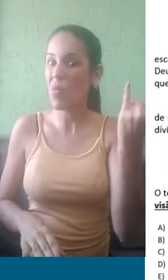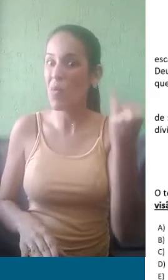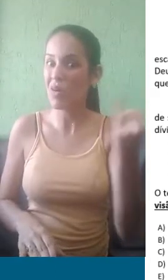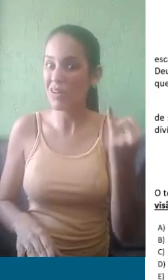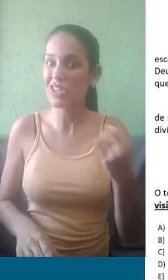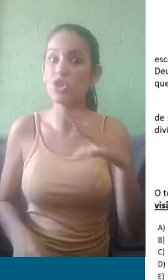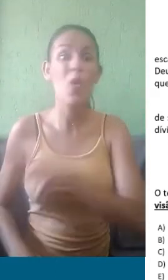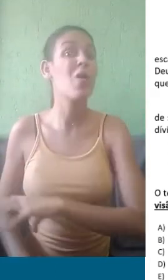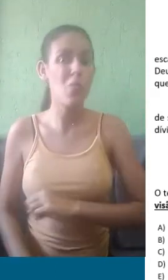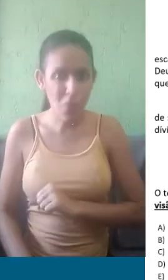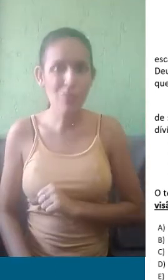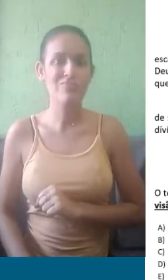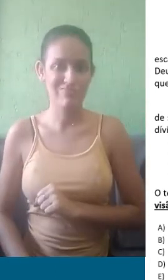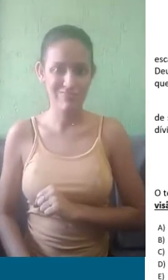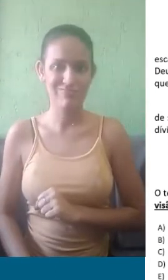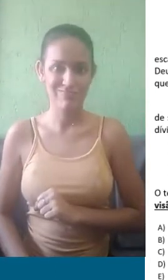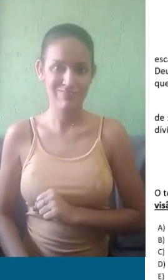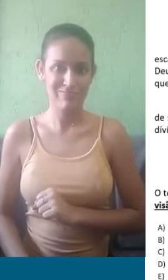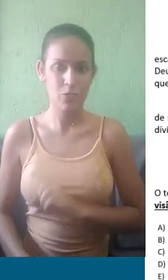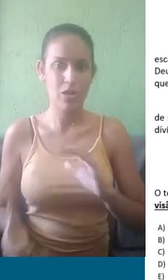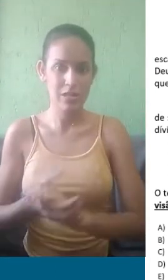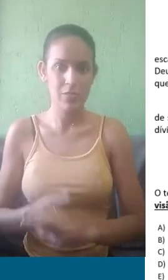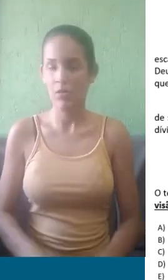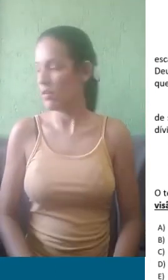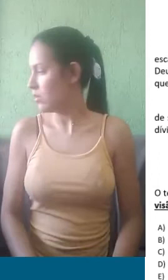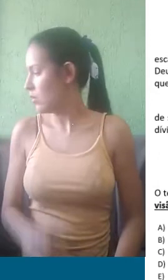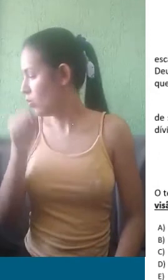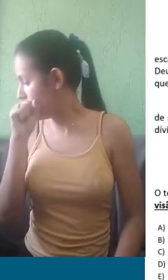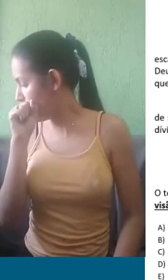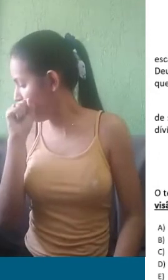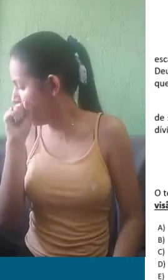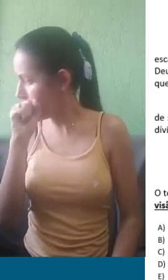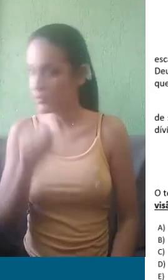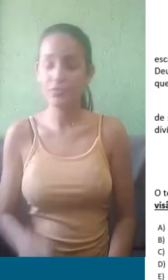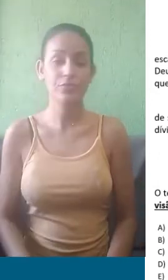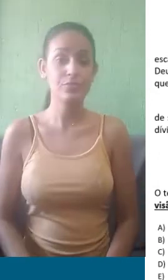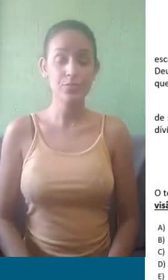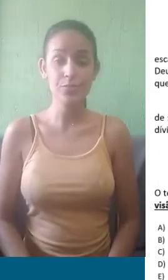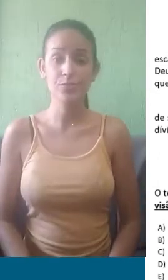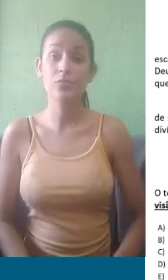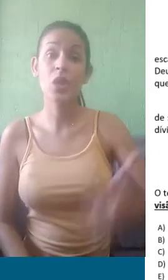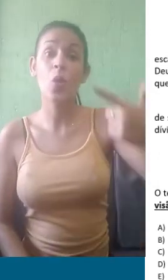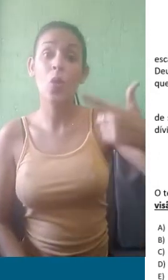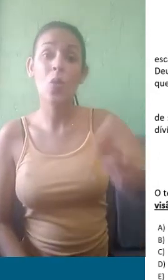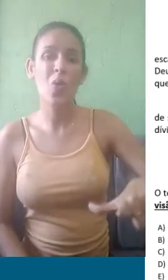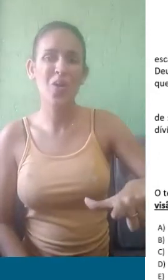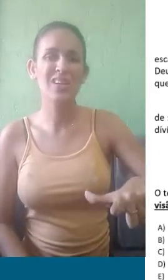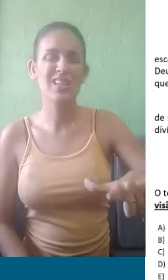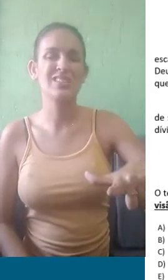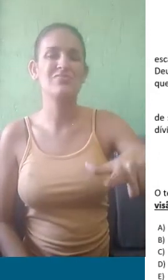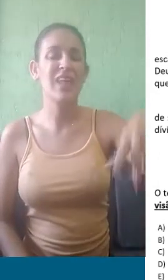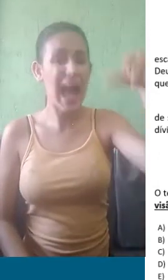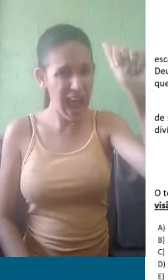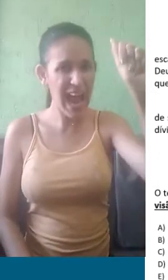hipocrisia tão típica burguesa e característica realista. Consideramos as outras incorretas porque na letra A,